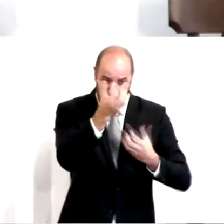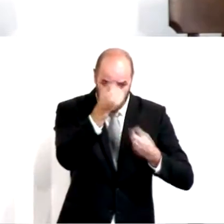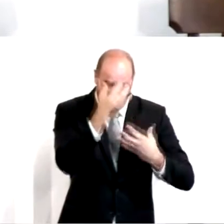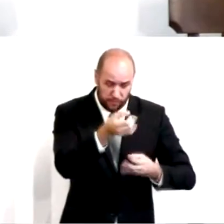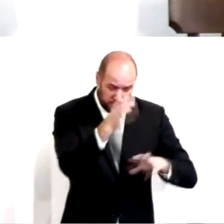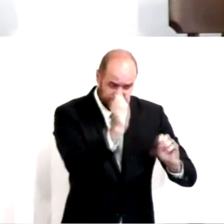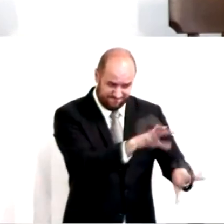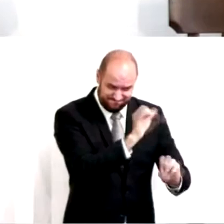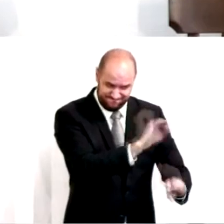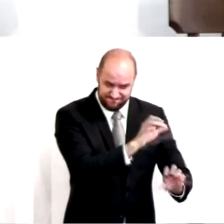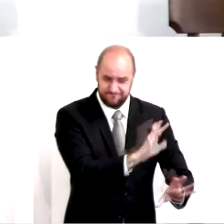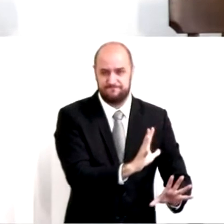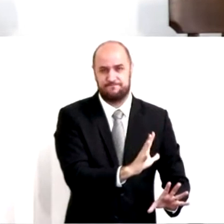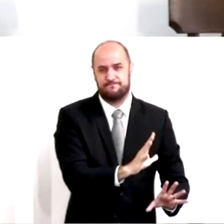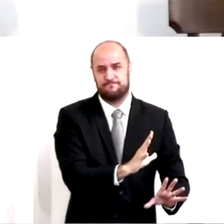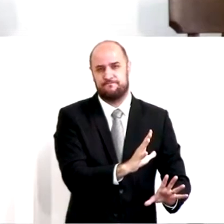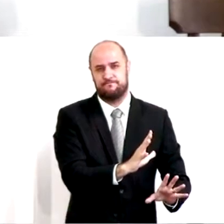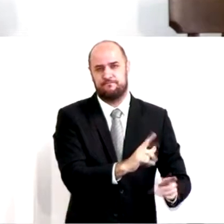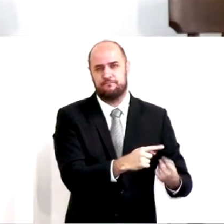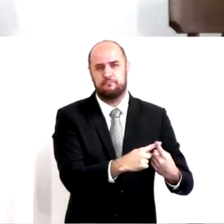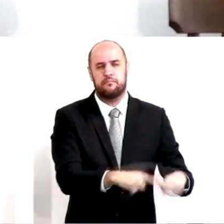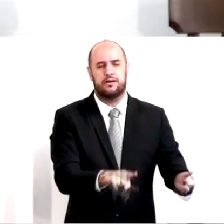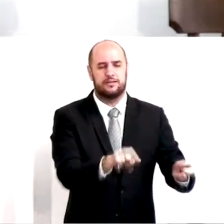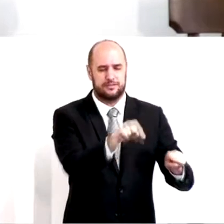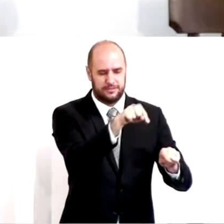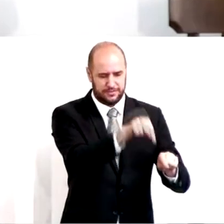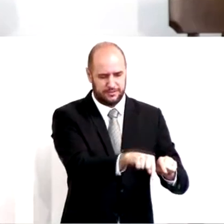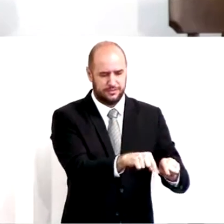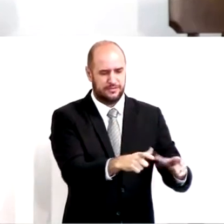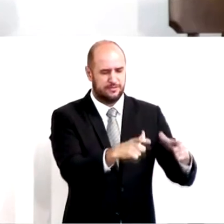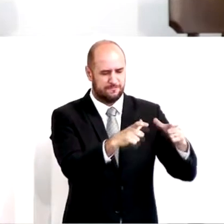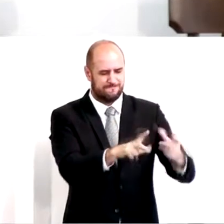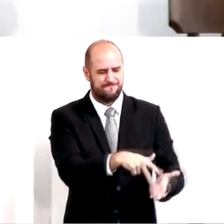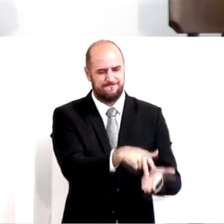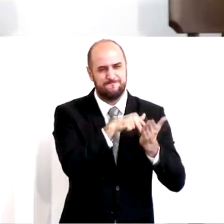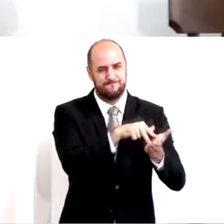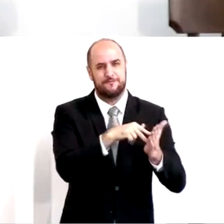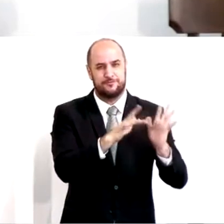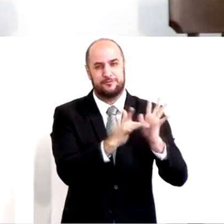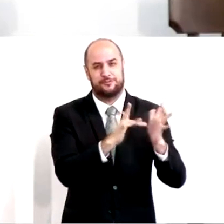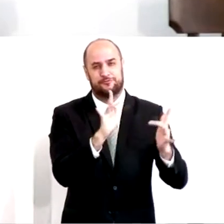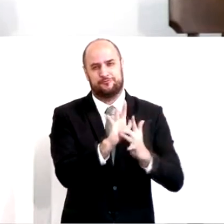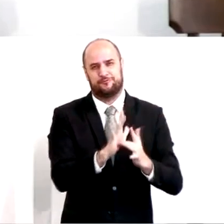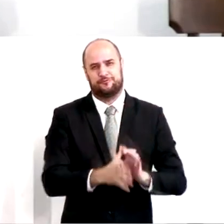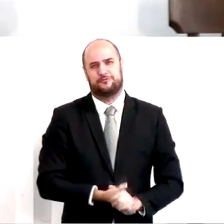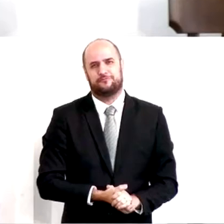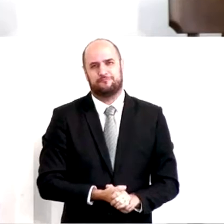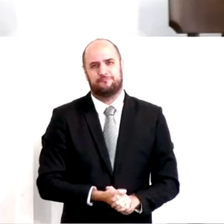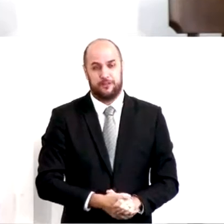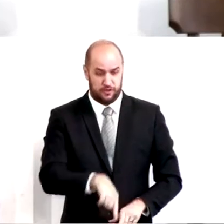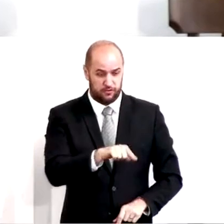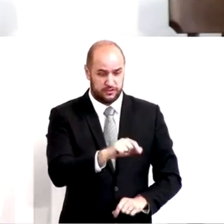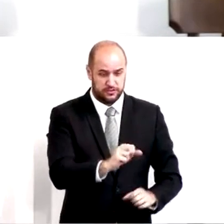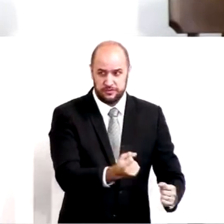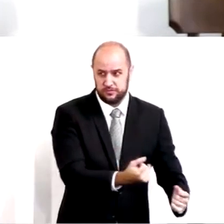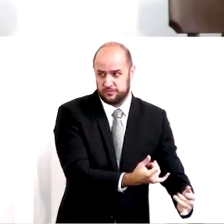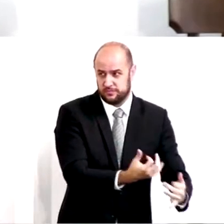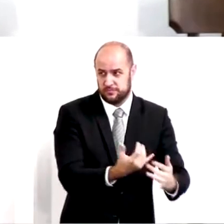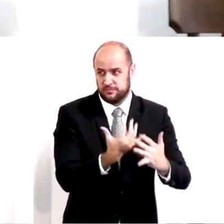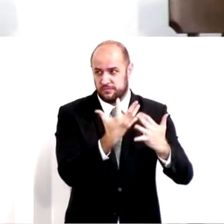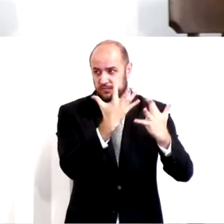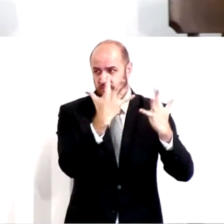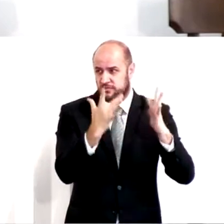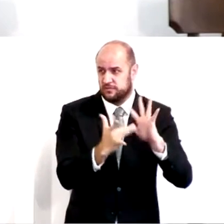redor. Mas vocês são de Cristo. Vocês vivem na vitória de Cristo. Vocês exalam a vitória de Cristo.